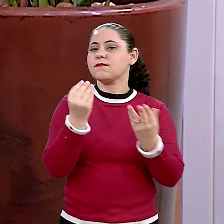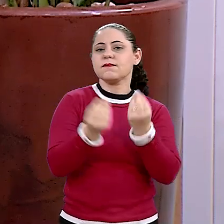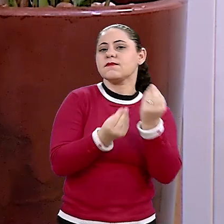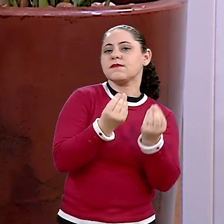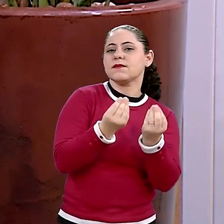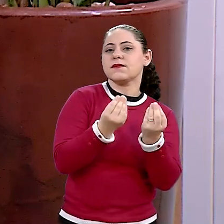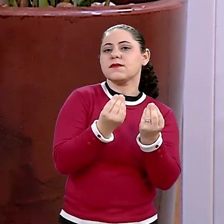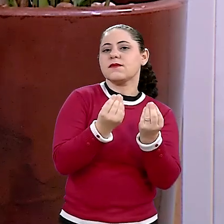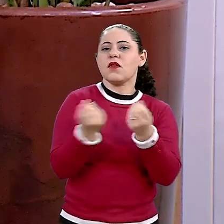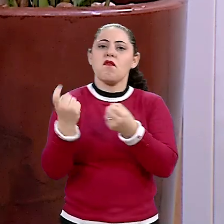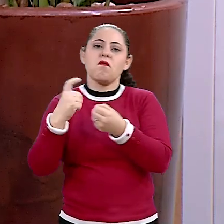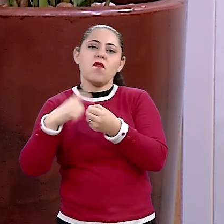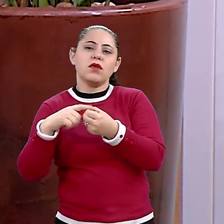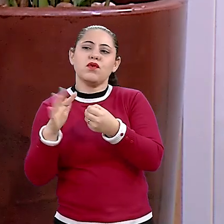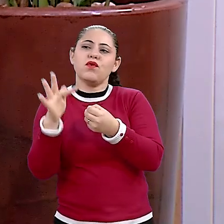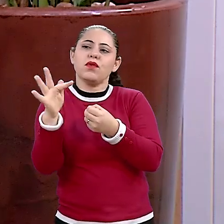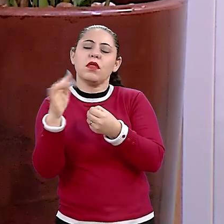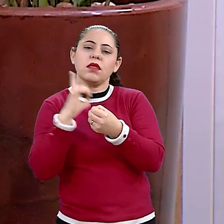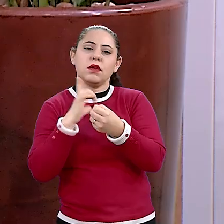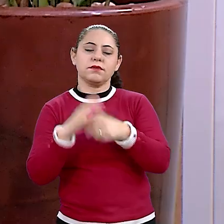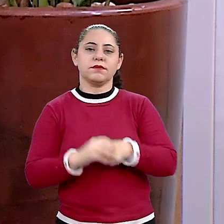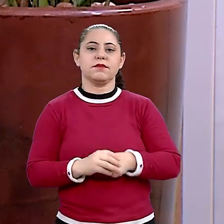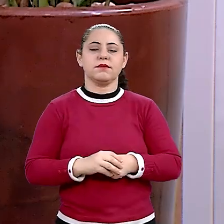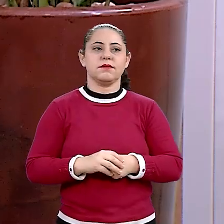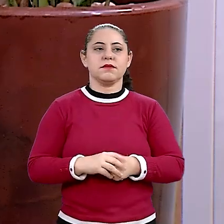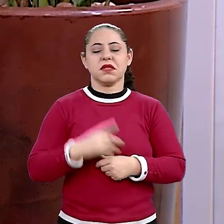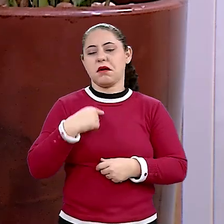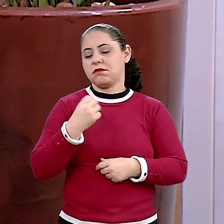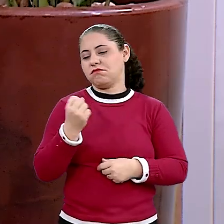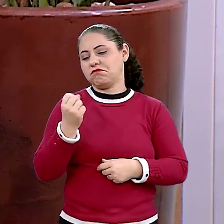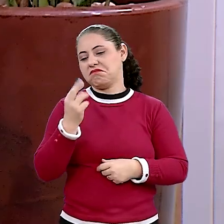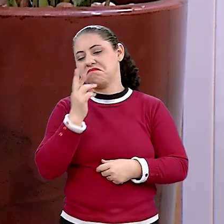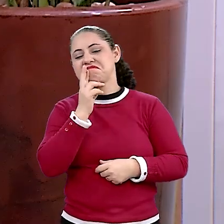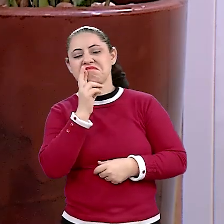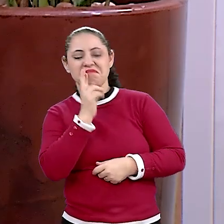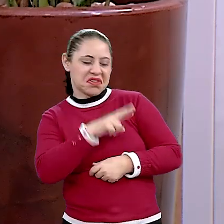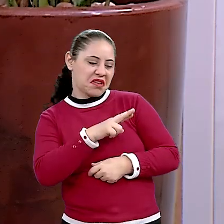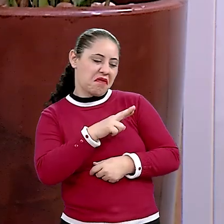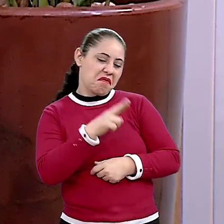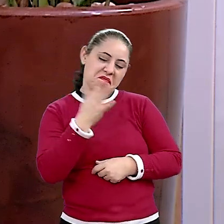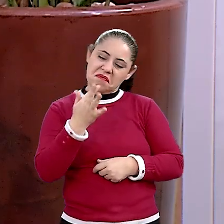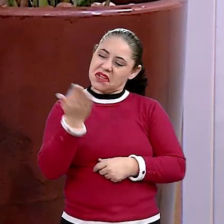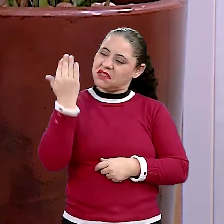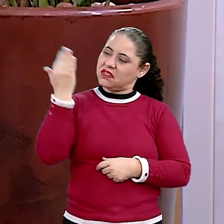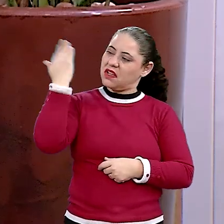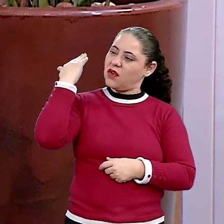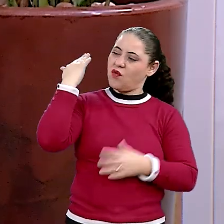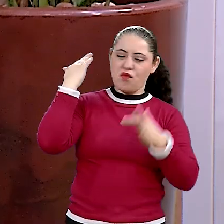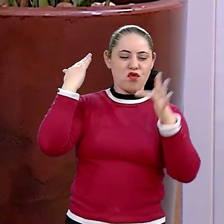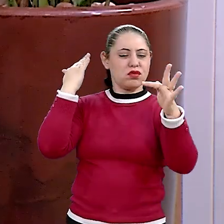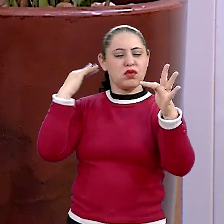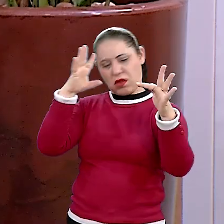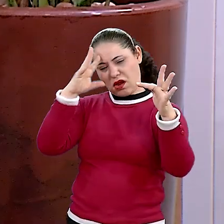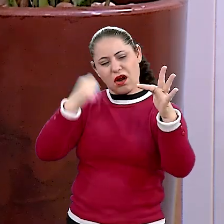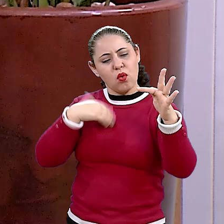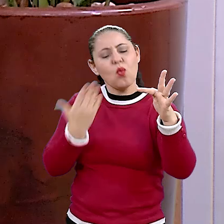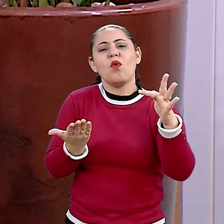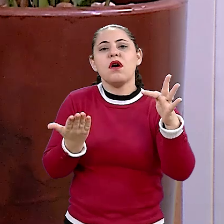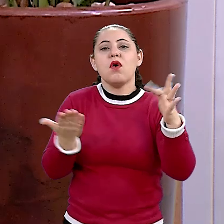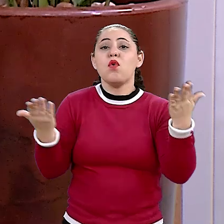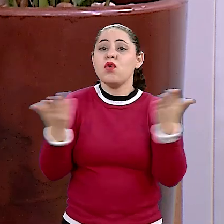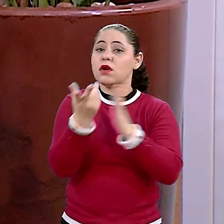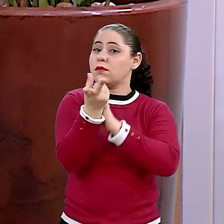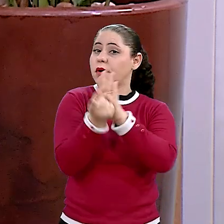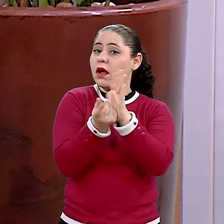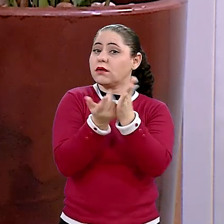e como é que a gente volta a ter? Né? Porque não adianta a gente se queixar do passado, qual é a solução para o futuro? Se a gente fosse fazer uma